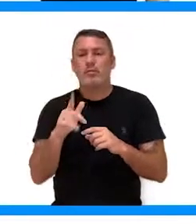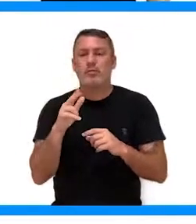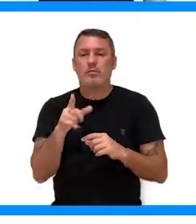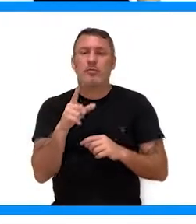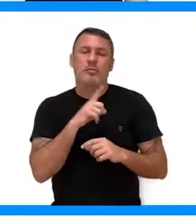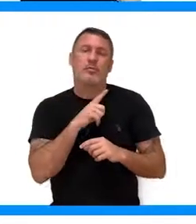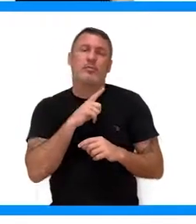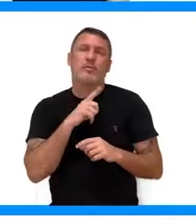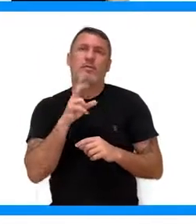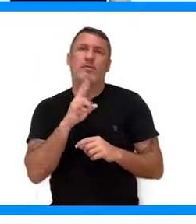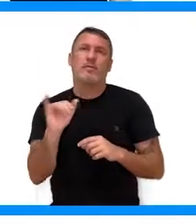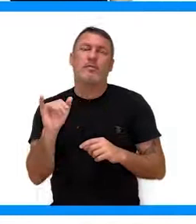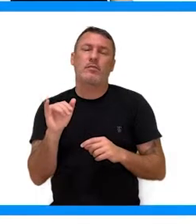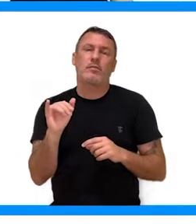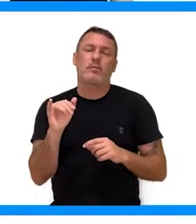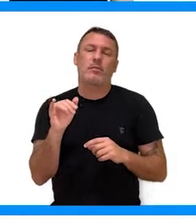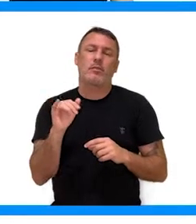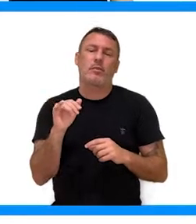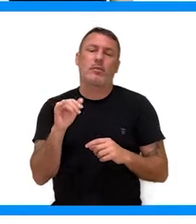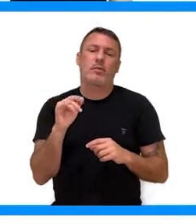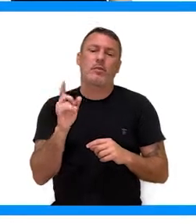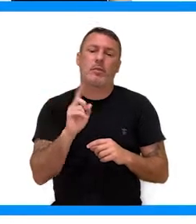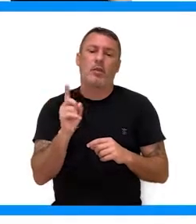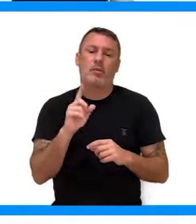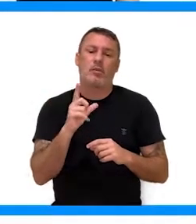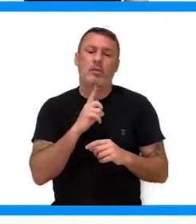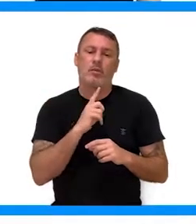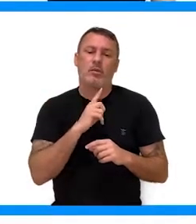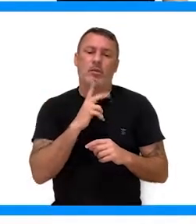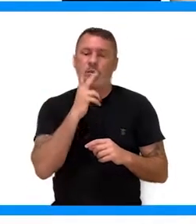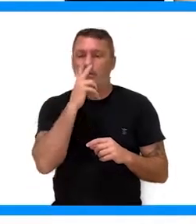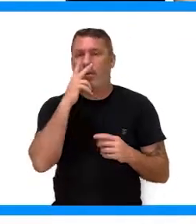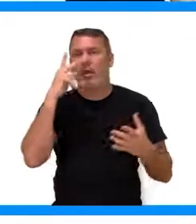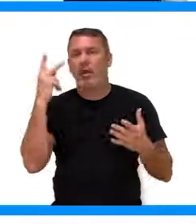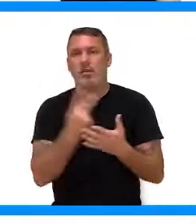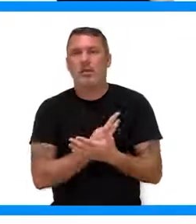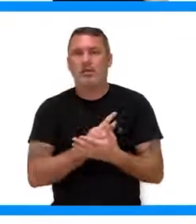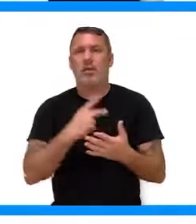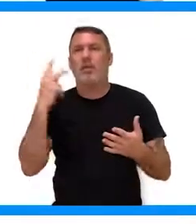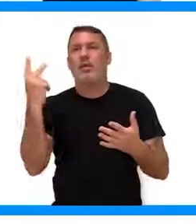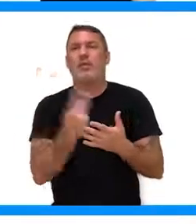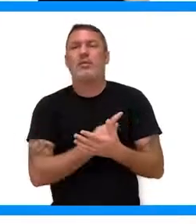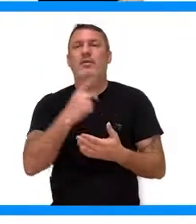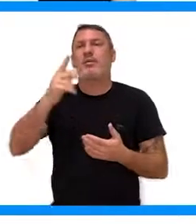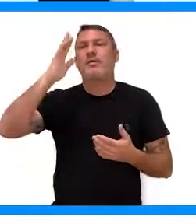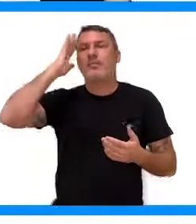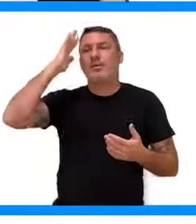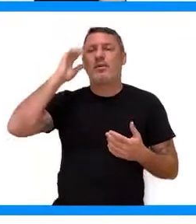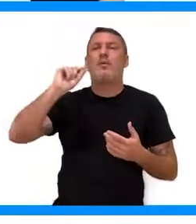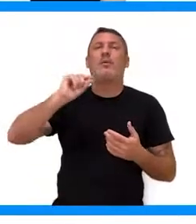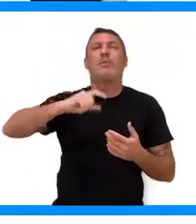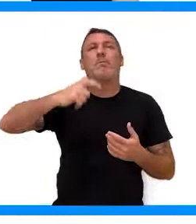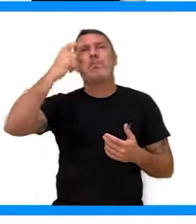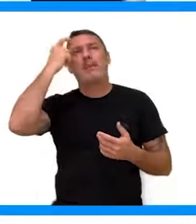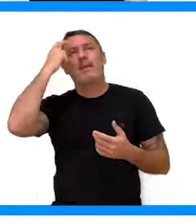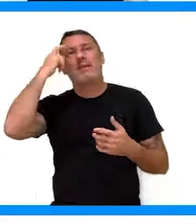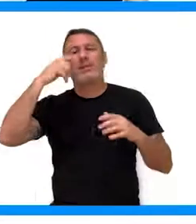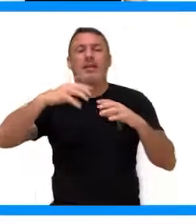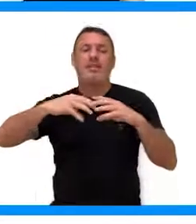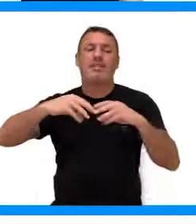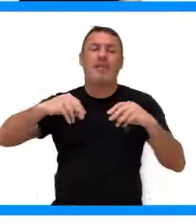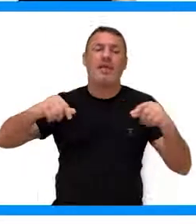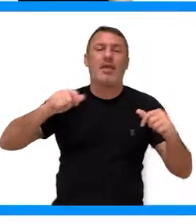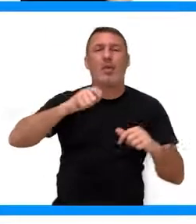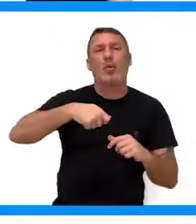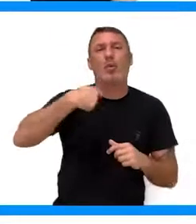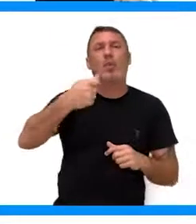Para que nós não tenhamos aí, nós não cometemos o erro, tá? De pensar e imaginar